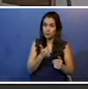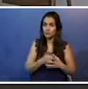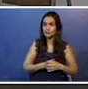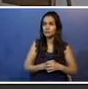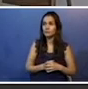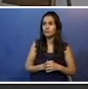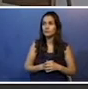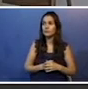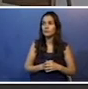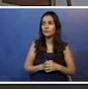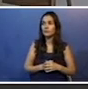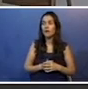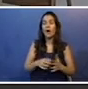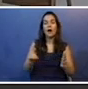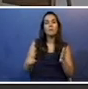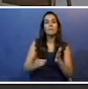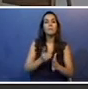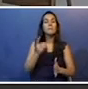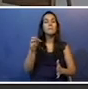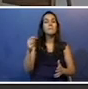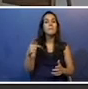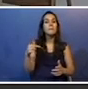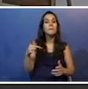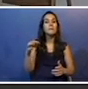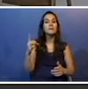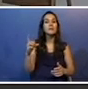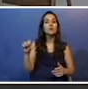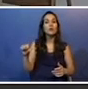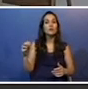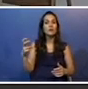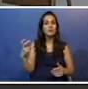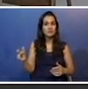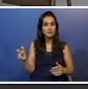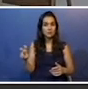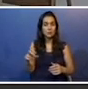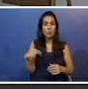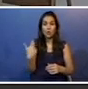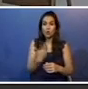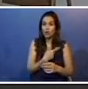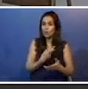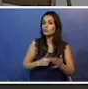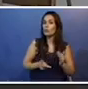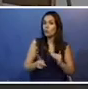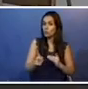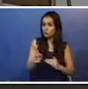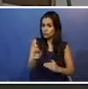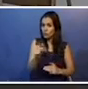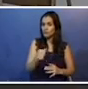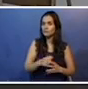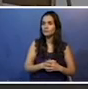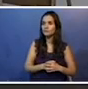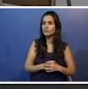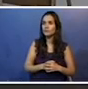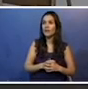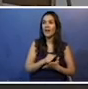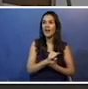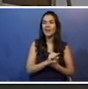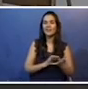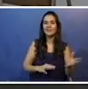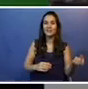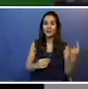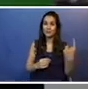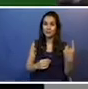na apostila, na página 195, nós vamos dar continuidade, começando pela